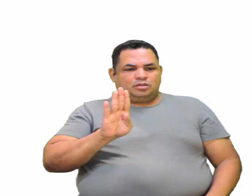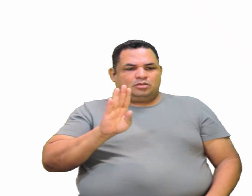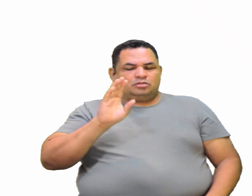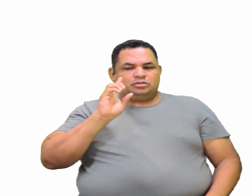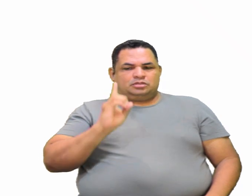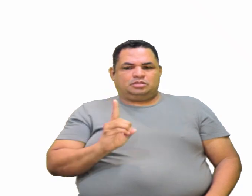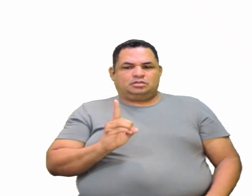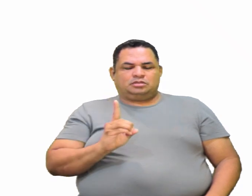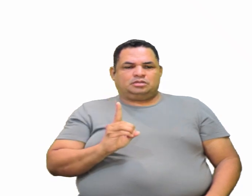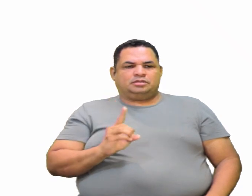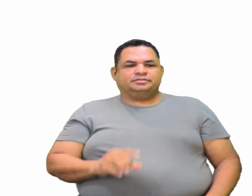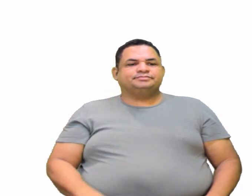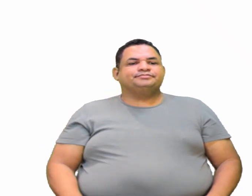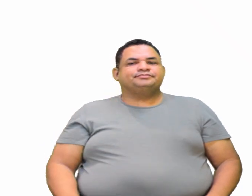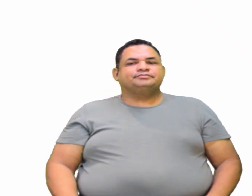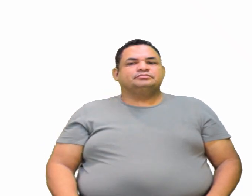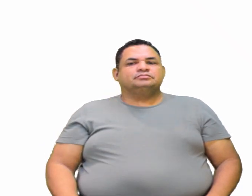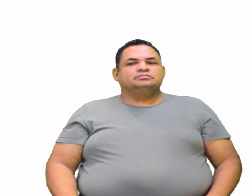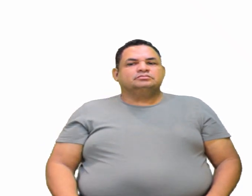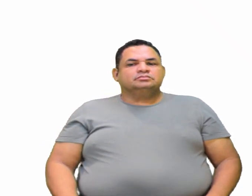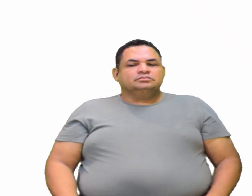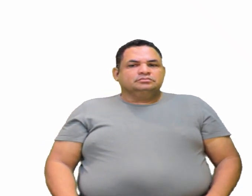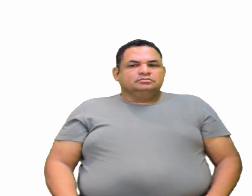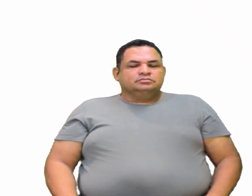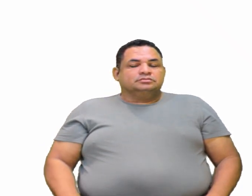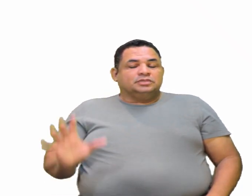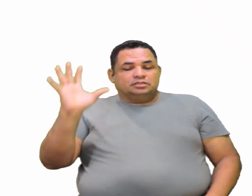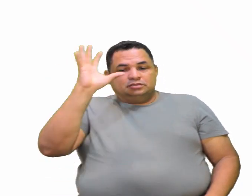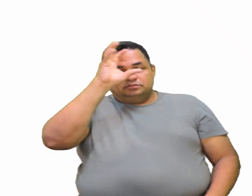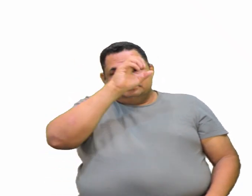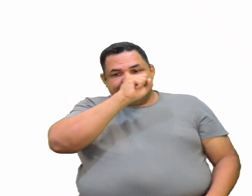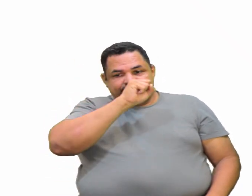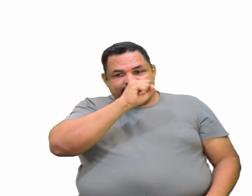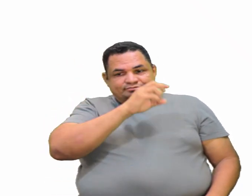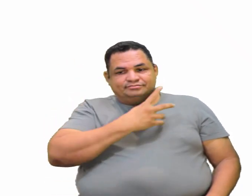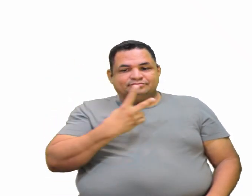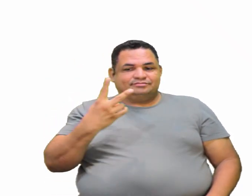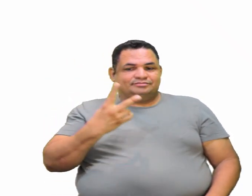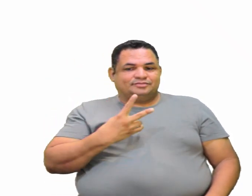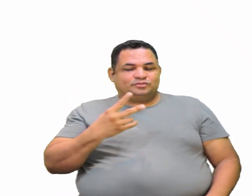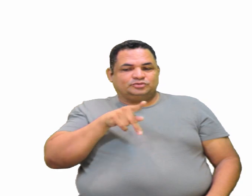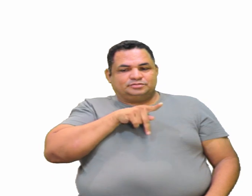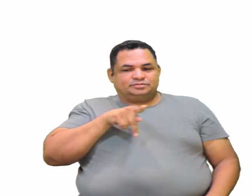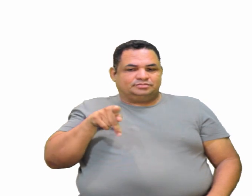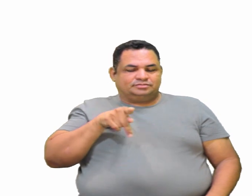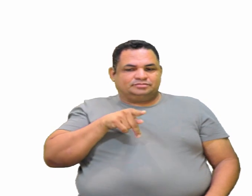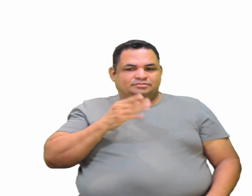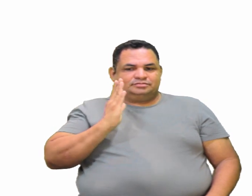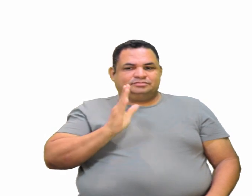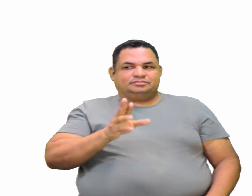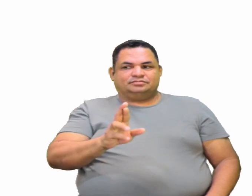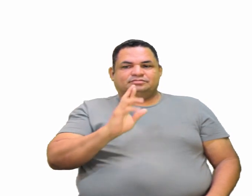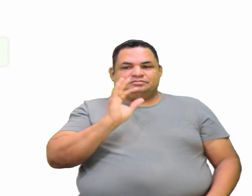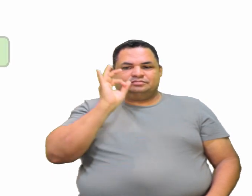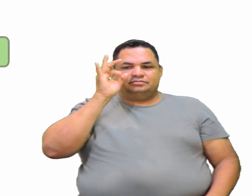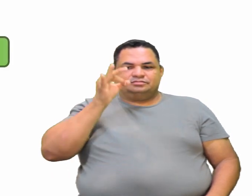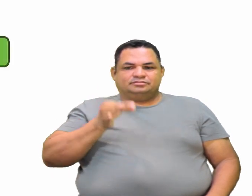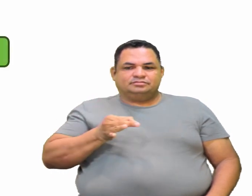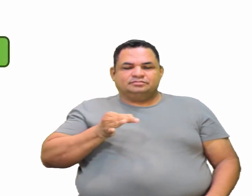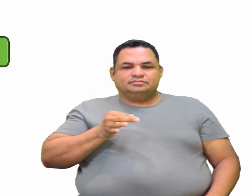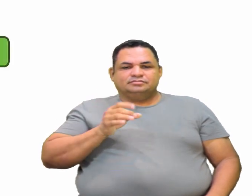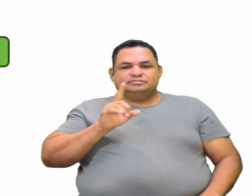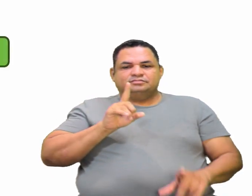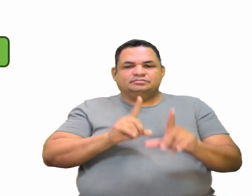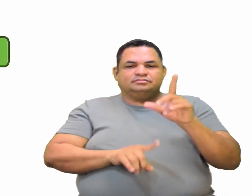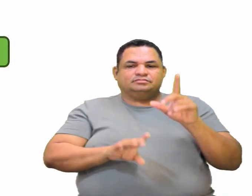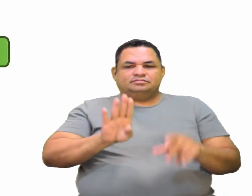B ou é o D? Bem, como vocês aprenderam muito bem comigo, com a professora Tabita, você já sabe que a resposta correta é